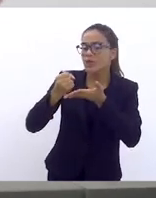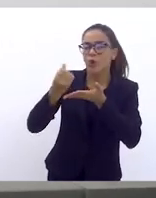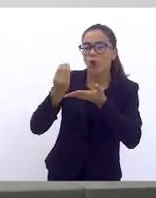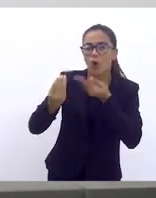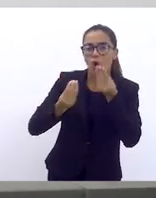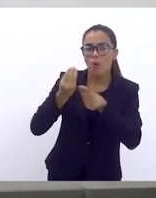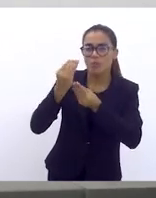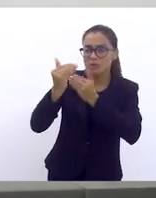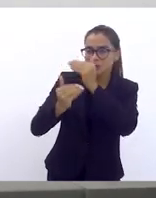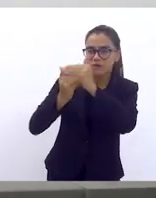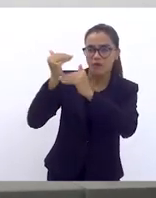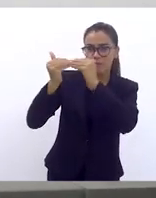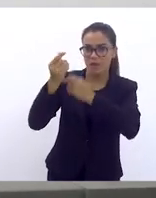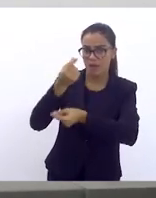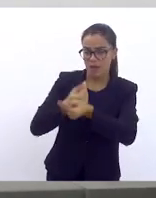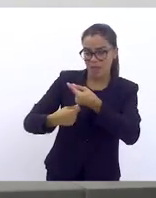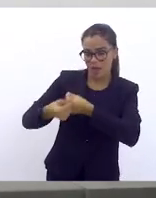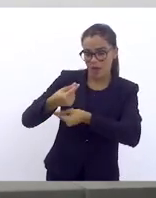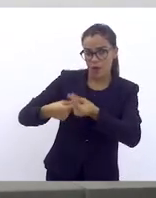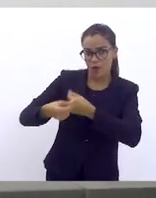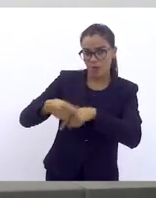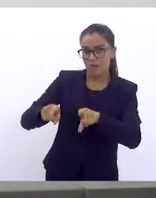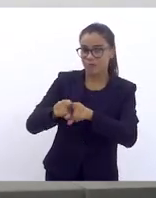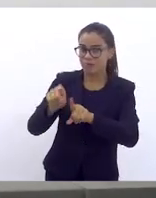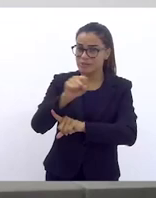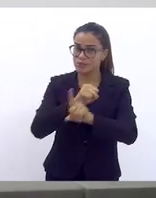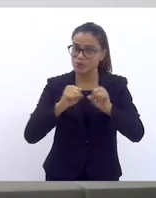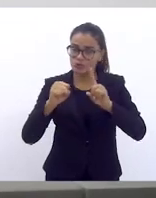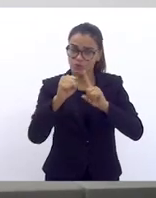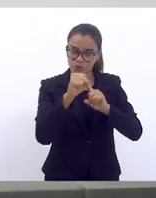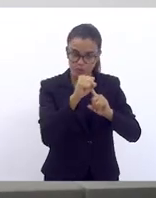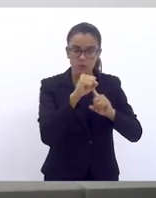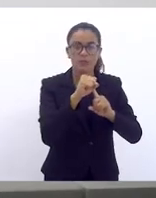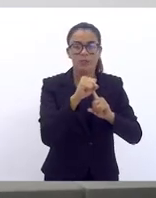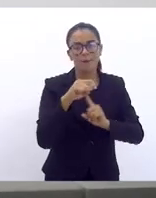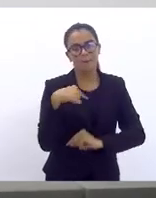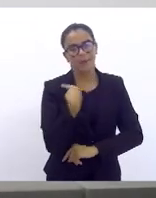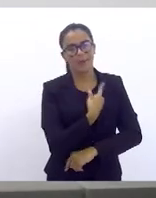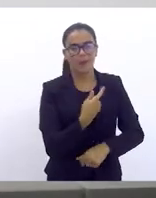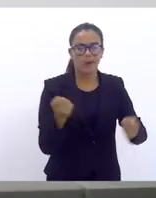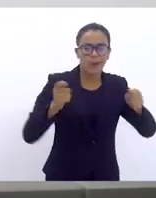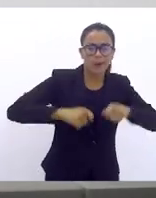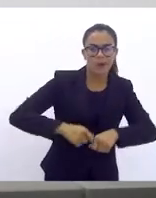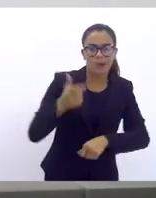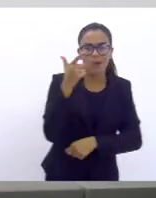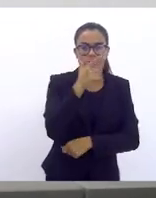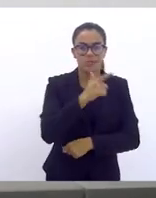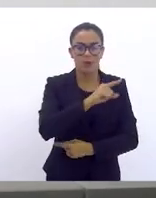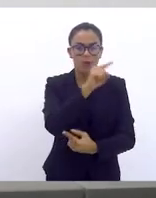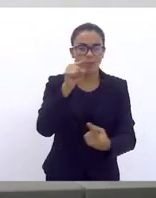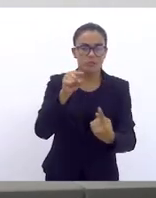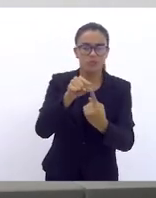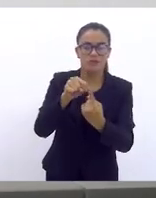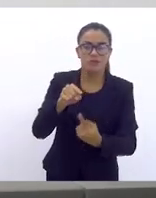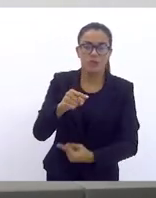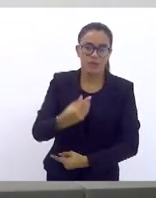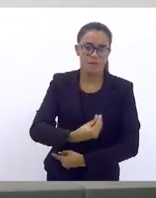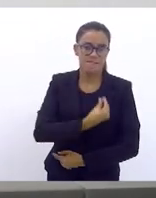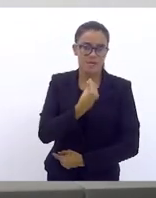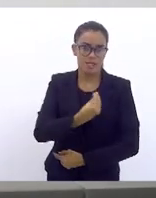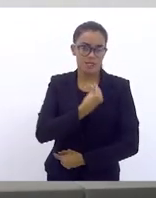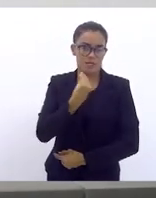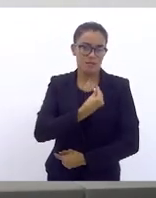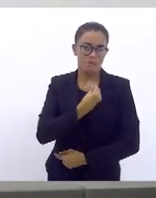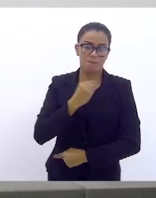e não só econômico mas sobretudo social para que nós possamos alcançar melhor qualidade de vida para as